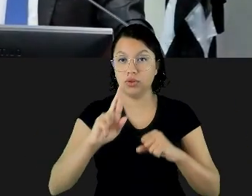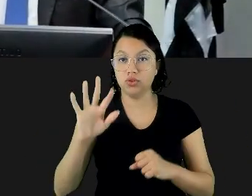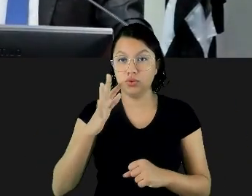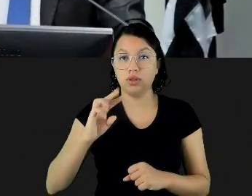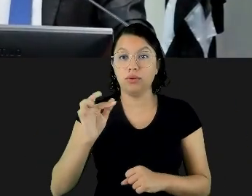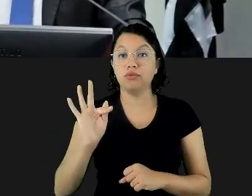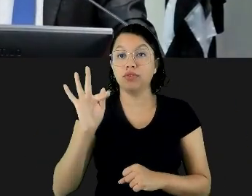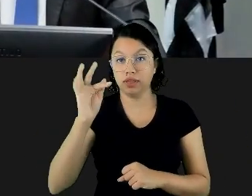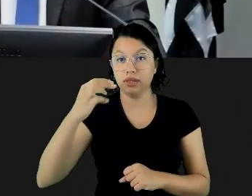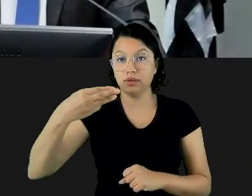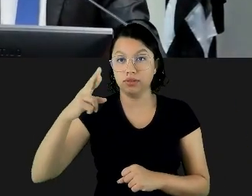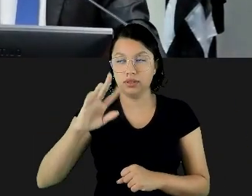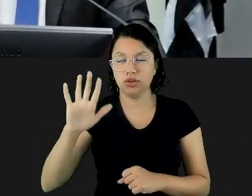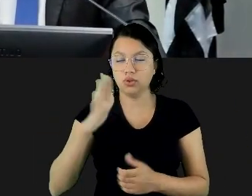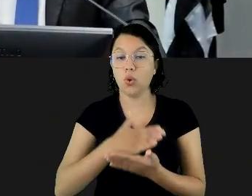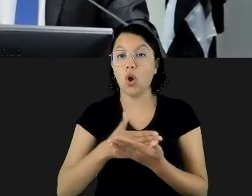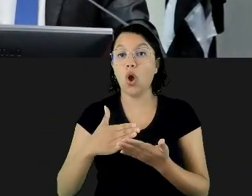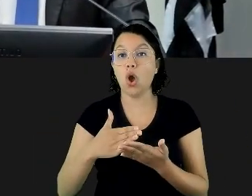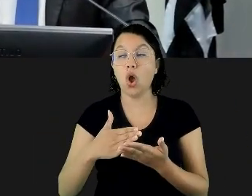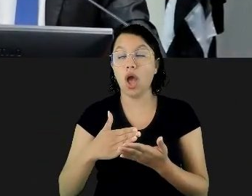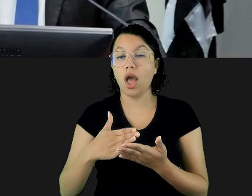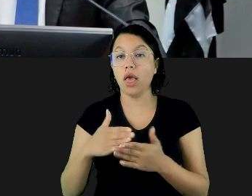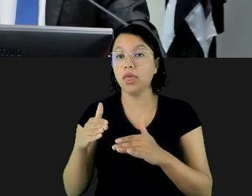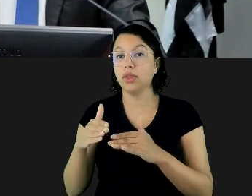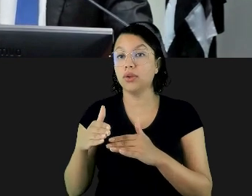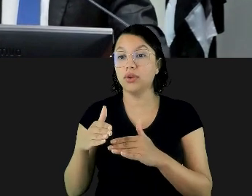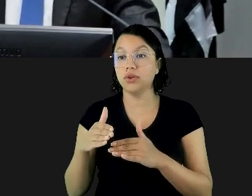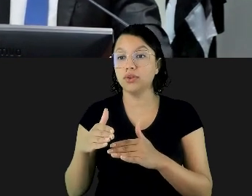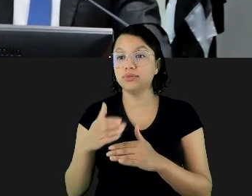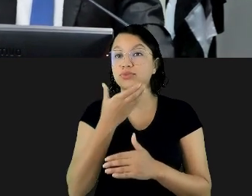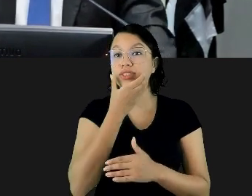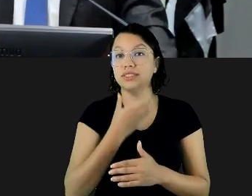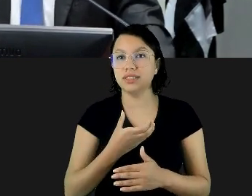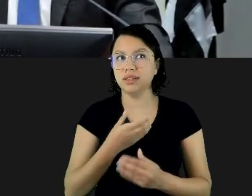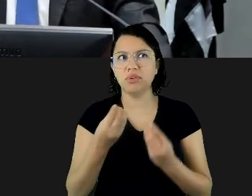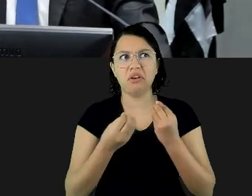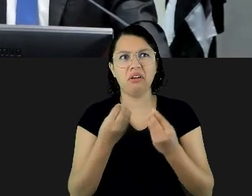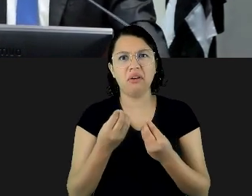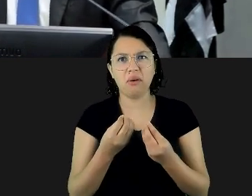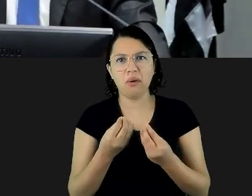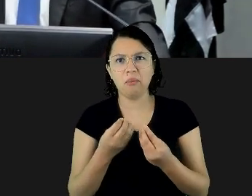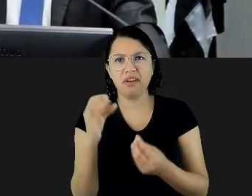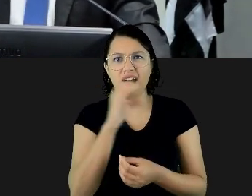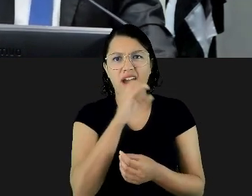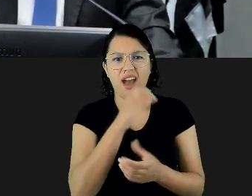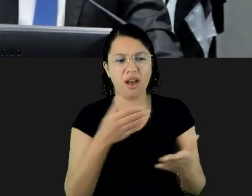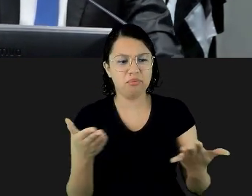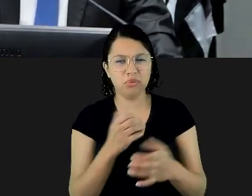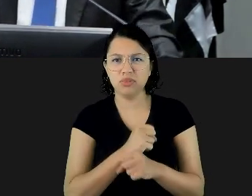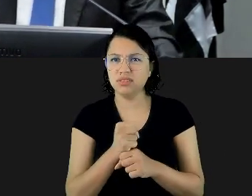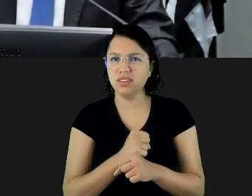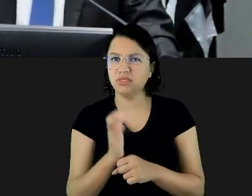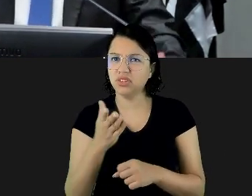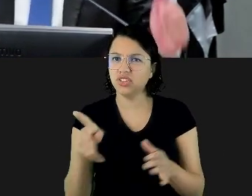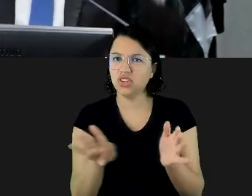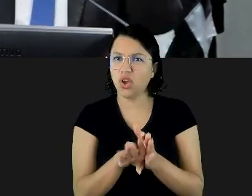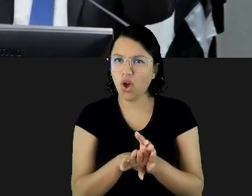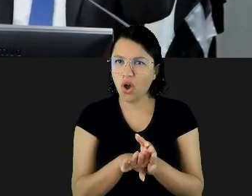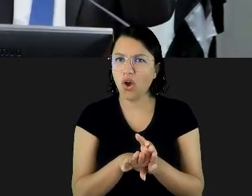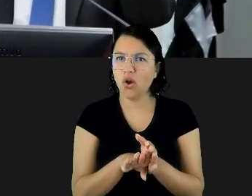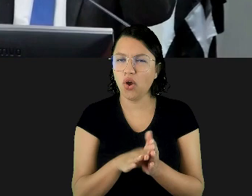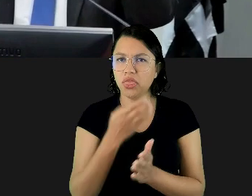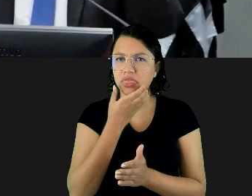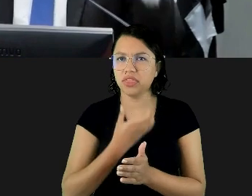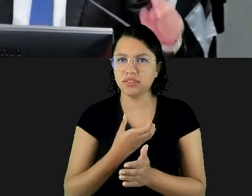Iniciando dezembro. Como que passou rápido o ano, né? Já estamos em dezembro. Barbaridade. A vida passa muito